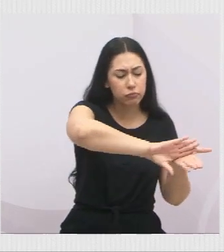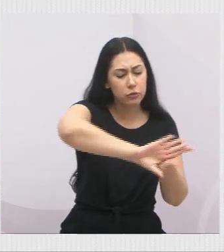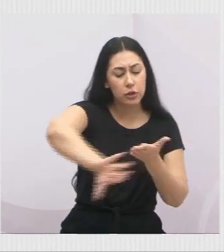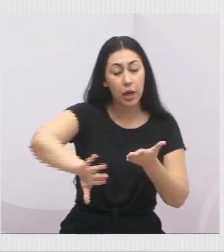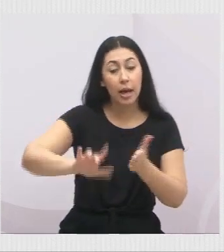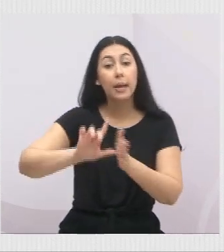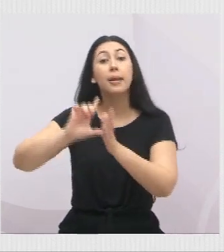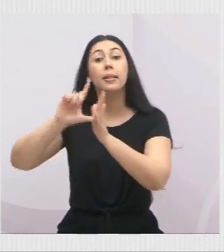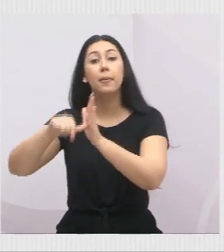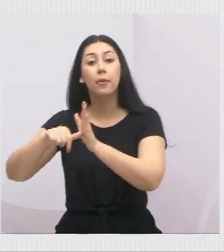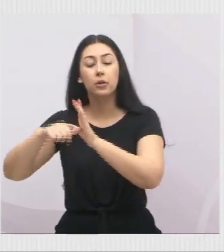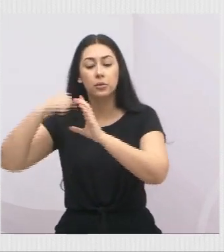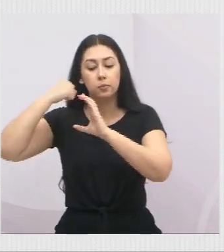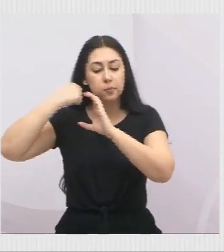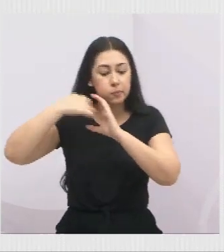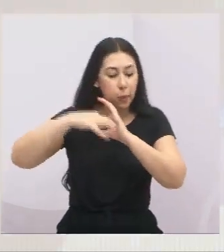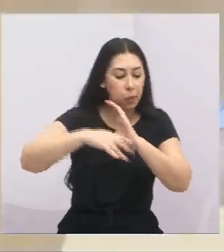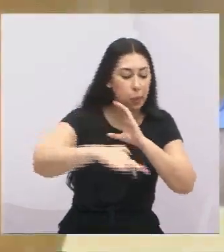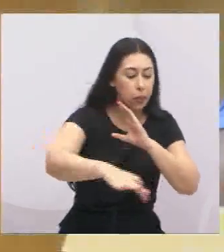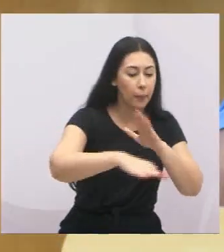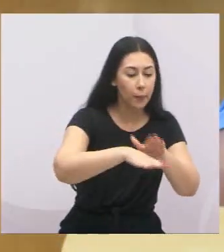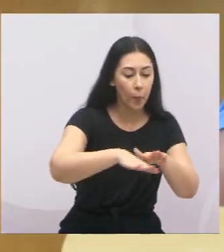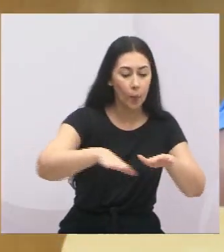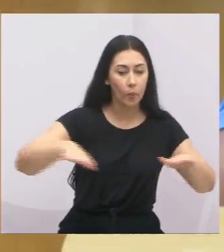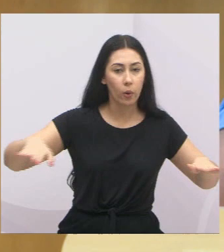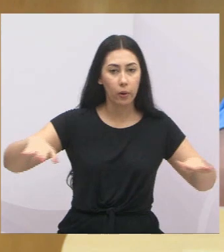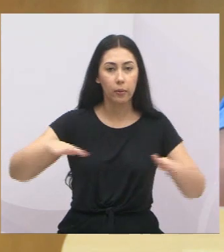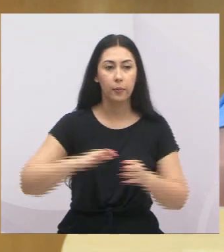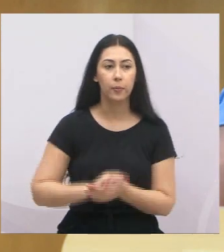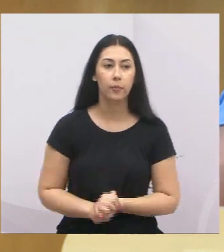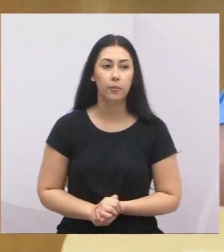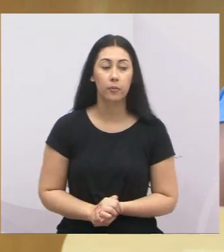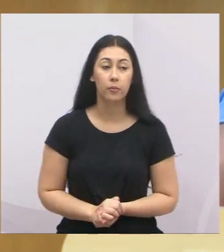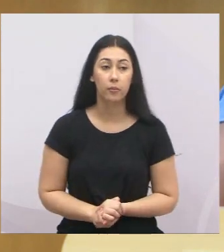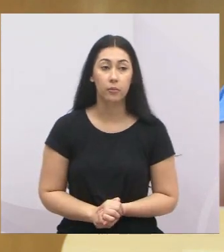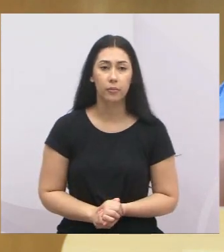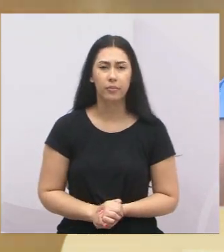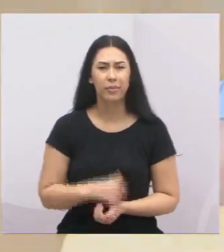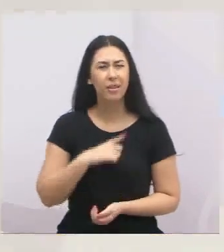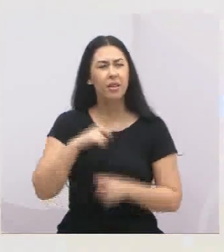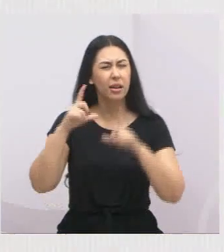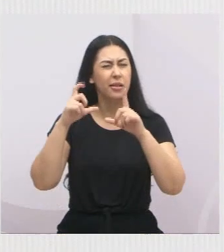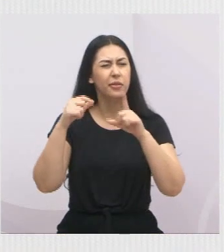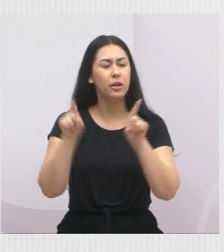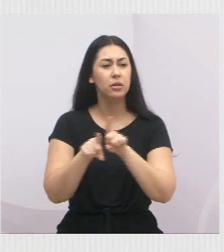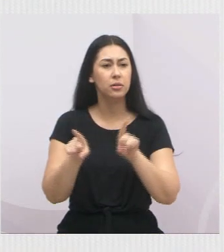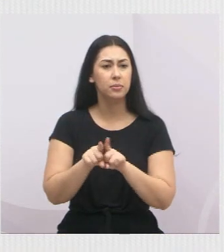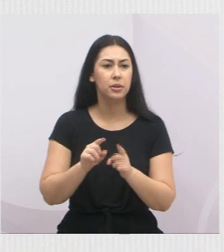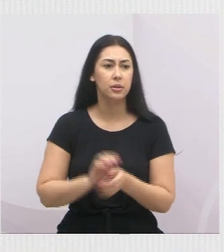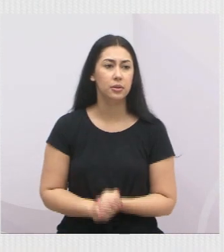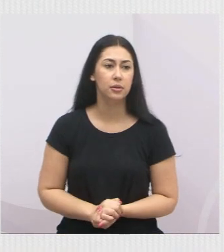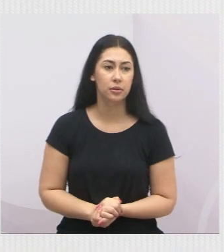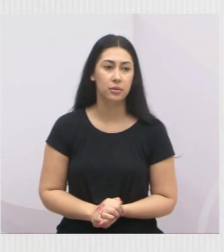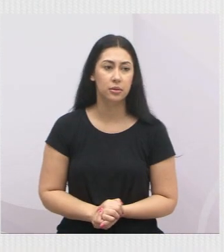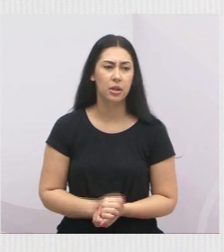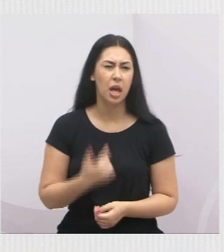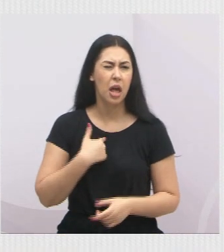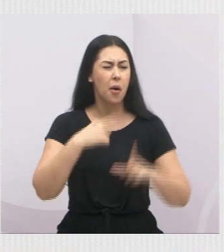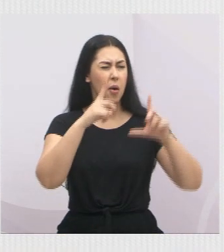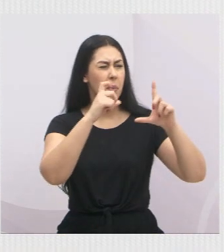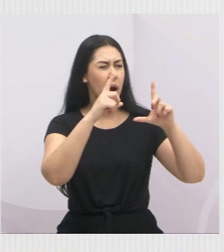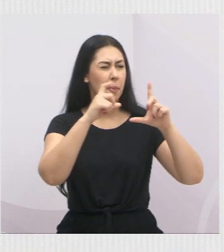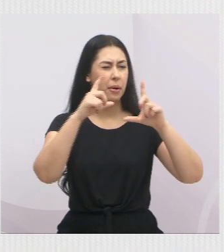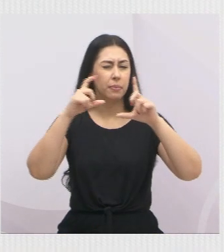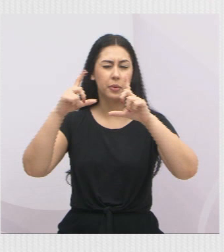colocar broquete, que para mim seria a melhor solução. Acho que tem foto, tem umas fotos aí. Eu fiz umas fotos lá de